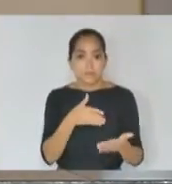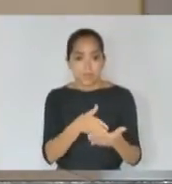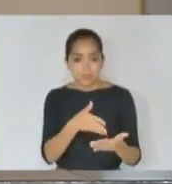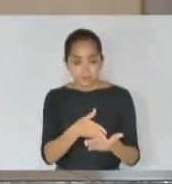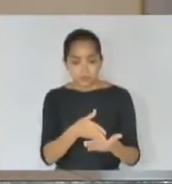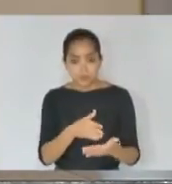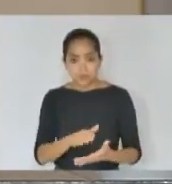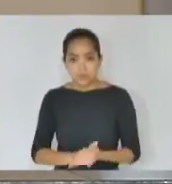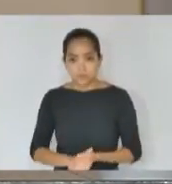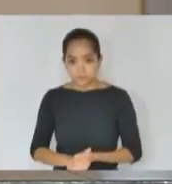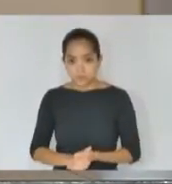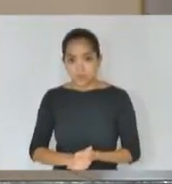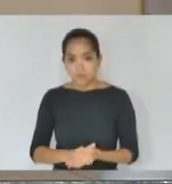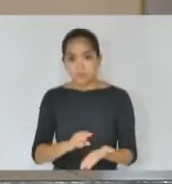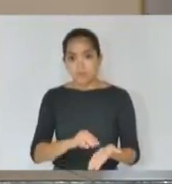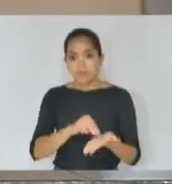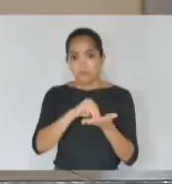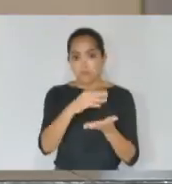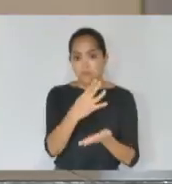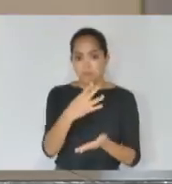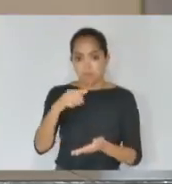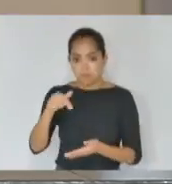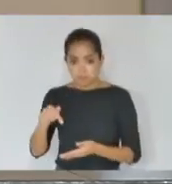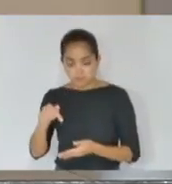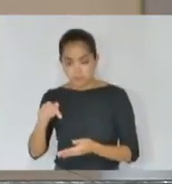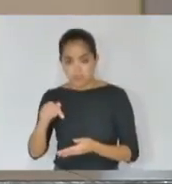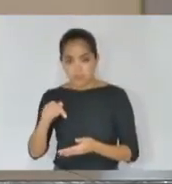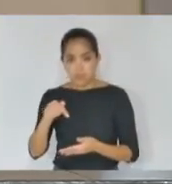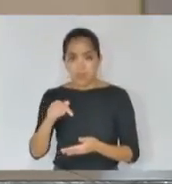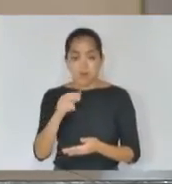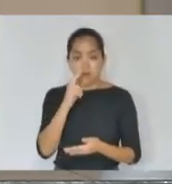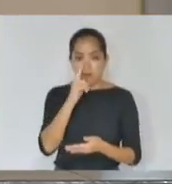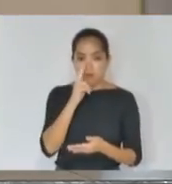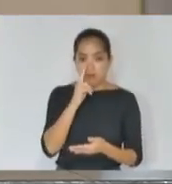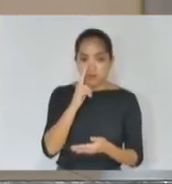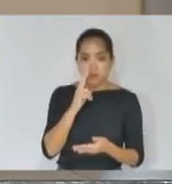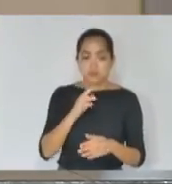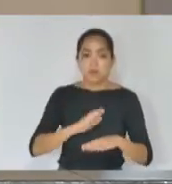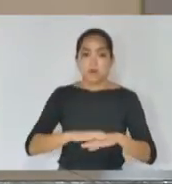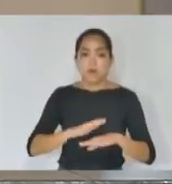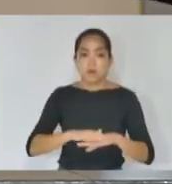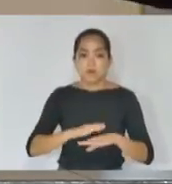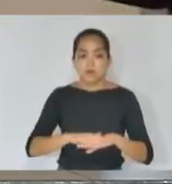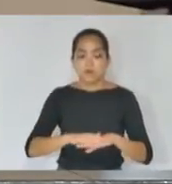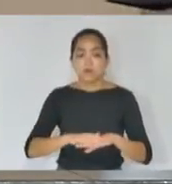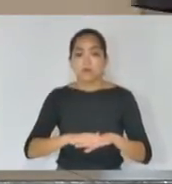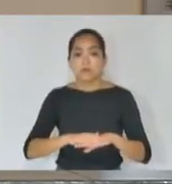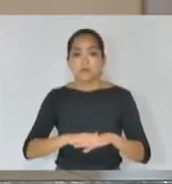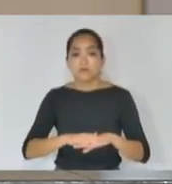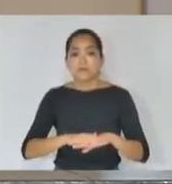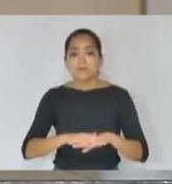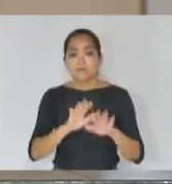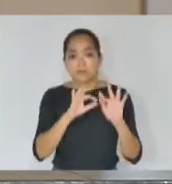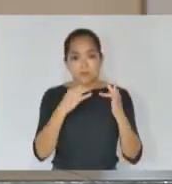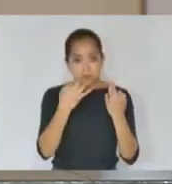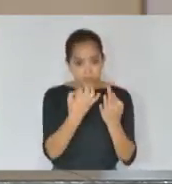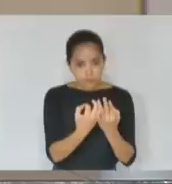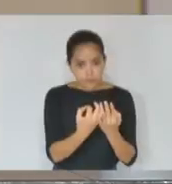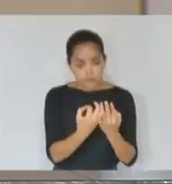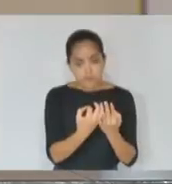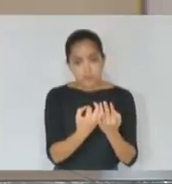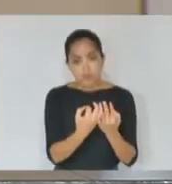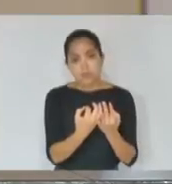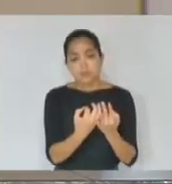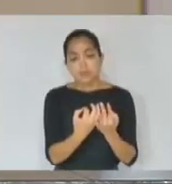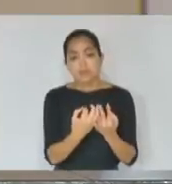aprovado. Moção de número 47, deputado Nazareno Martins é o autor. Manifesto aos familiares do senhor Itamar Sebastião Matos